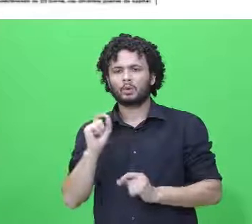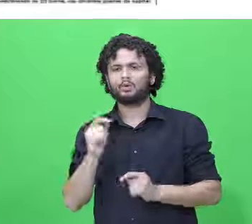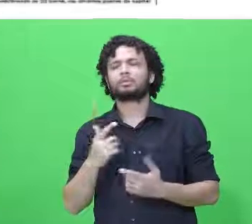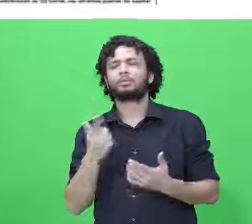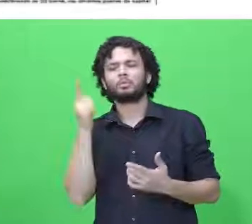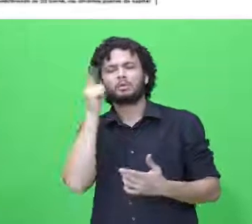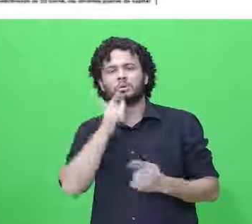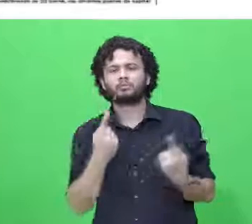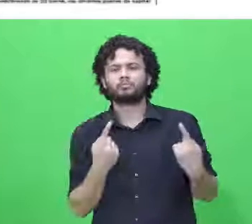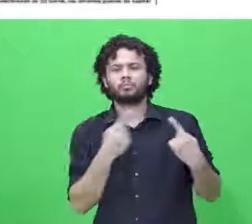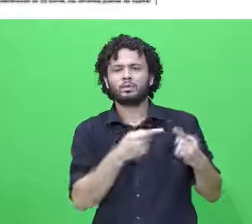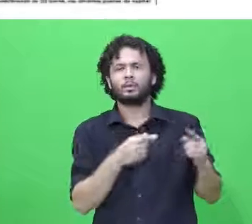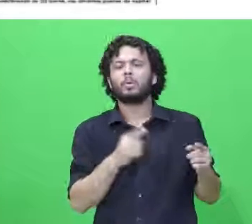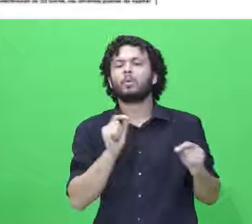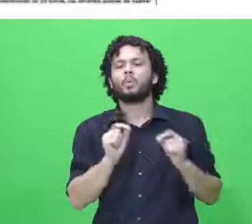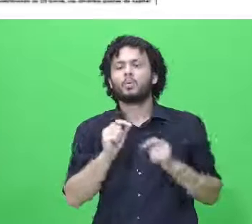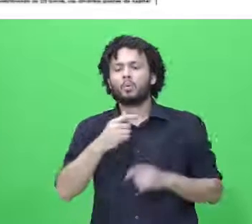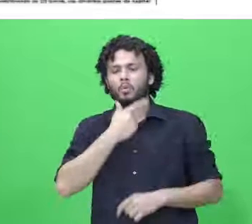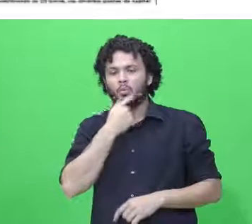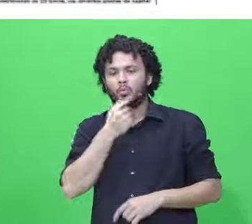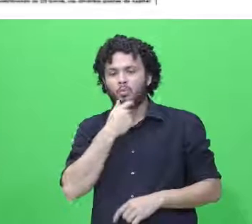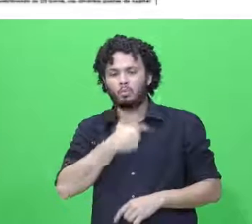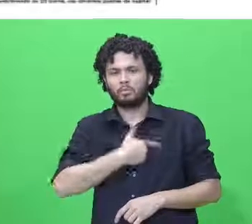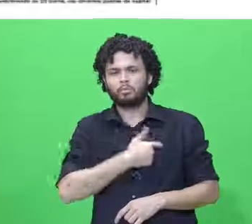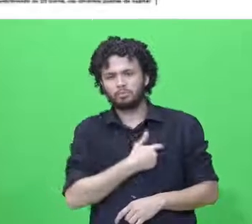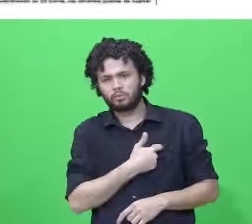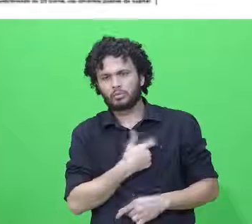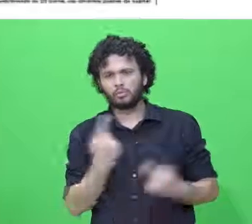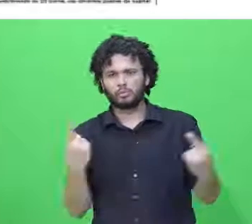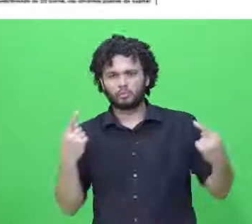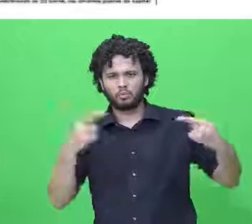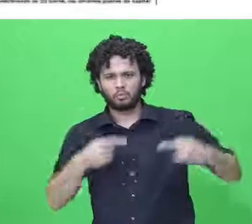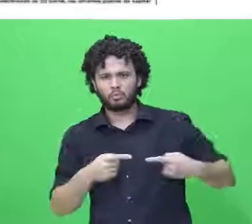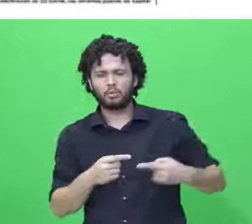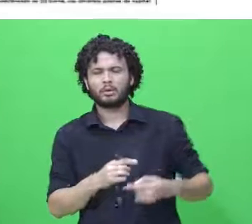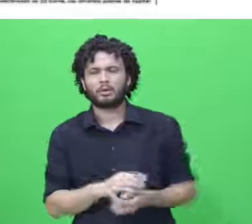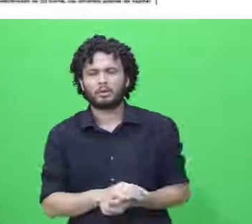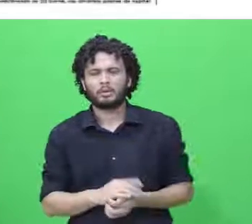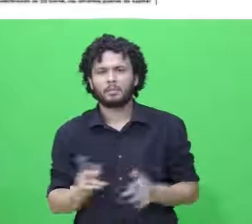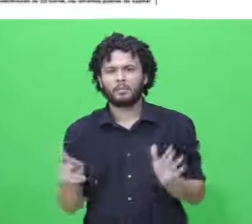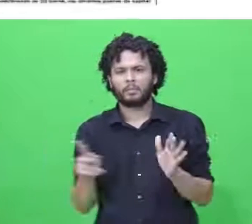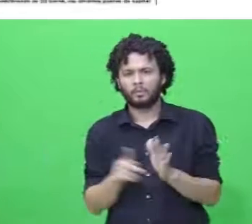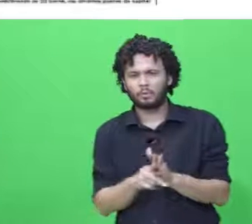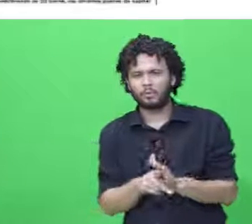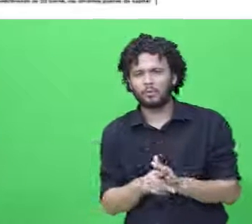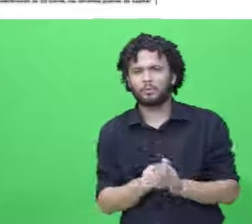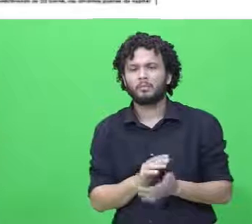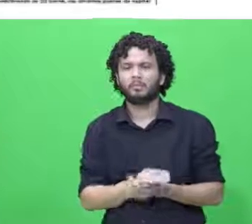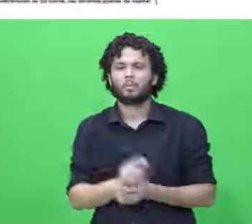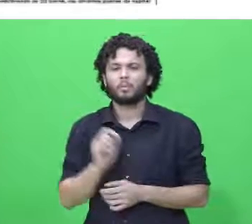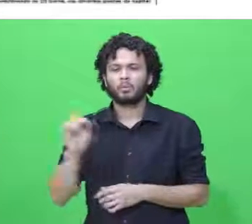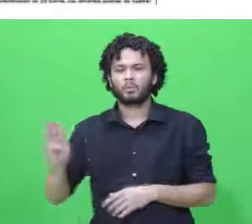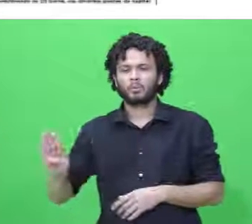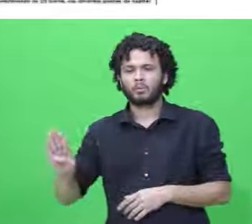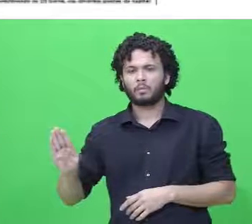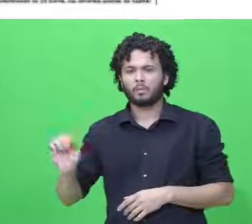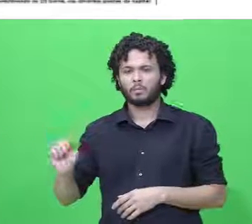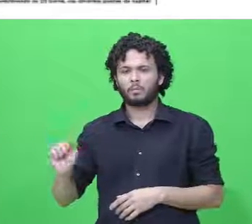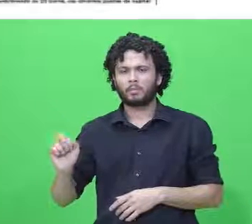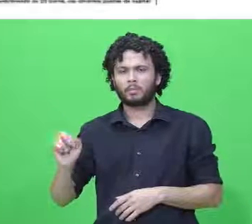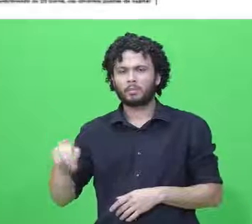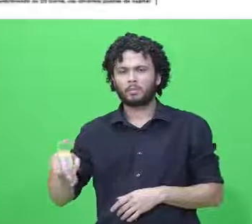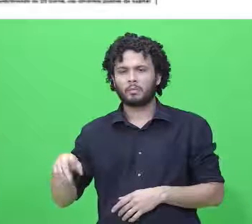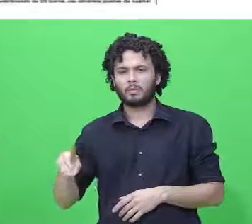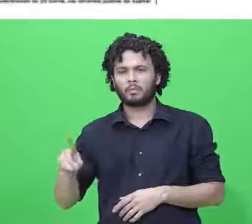Vargas está sendo pego exatamente por esse bandeirante. Os bandeirantes, então, é aqueles que, na verdade, vão caracterizar, então,